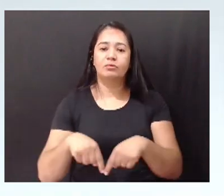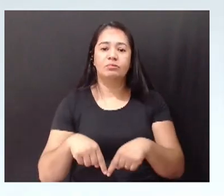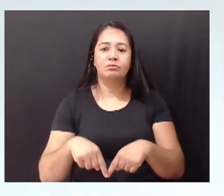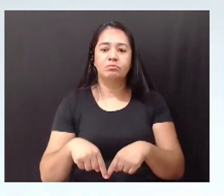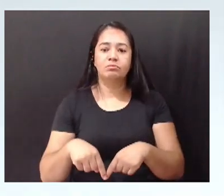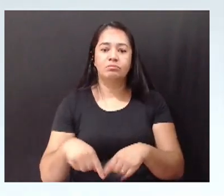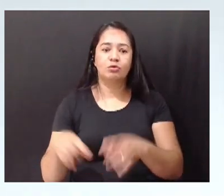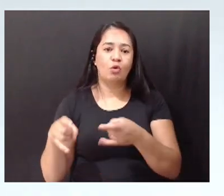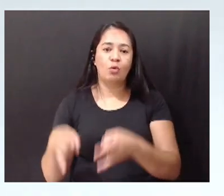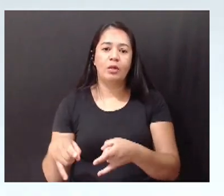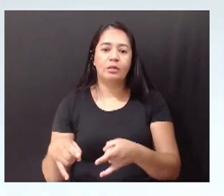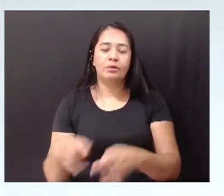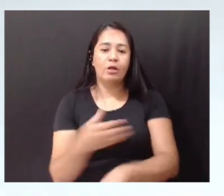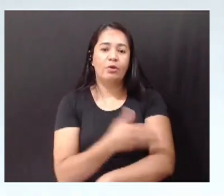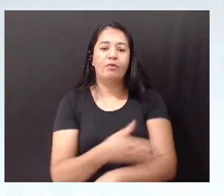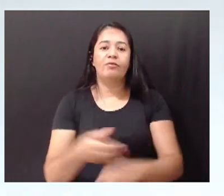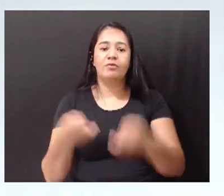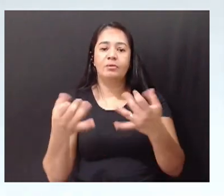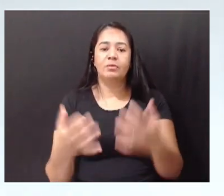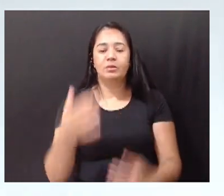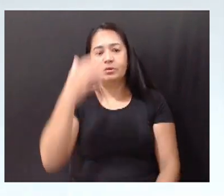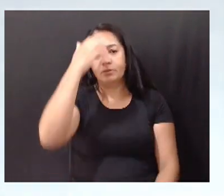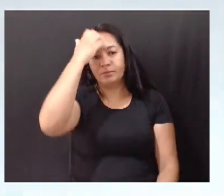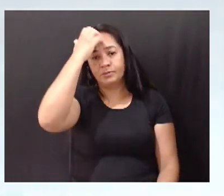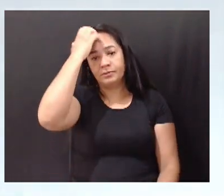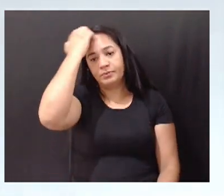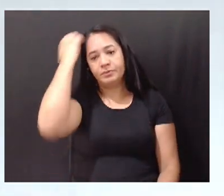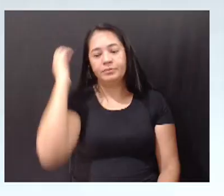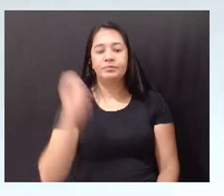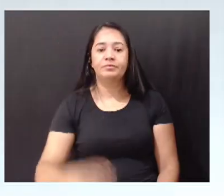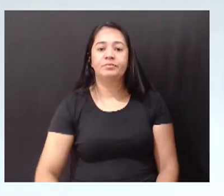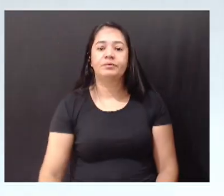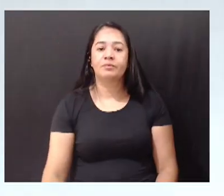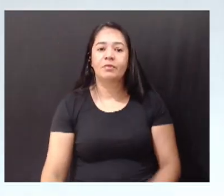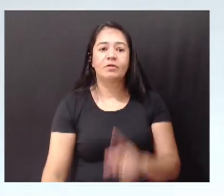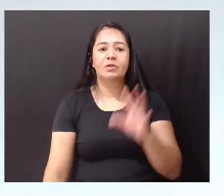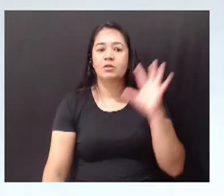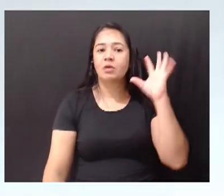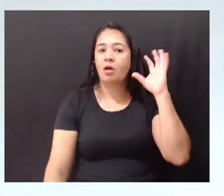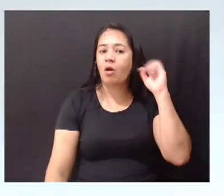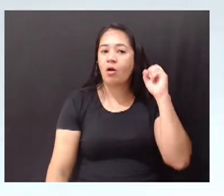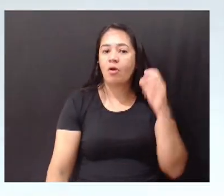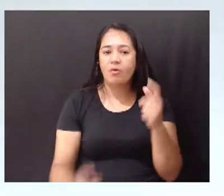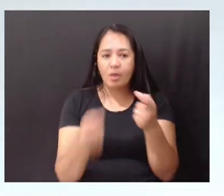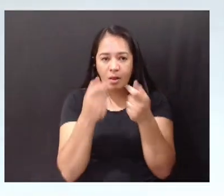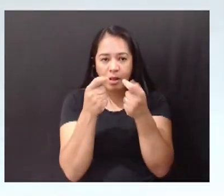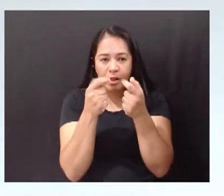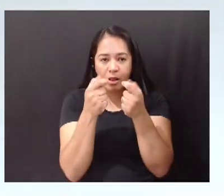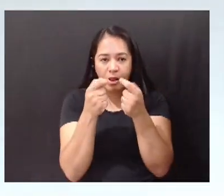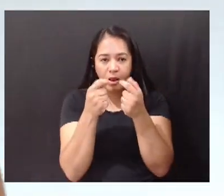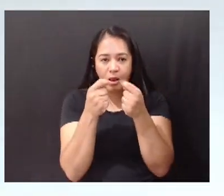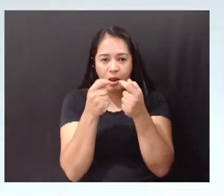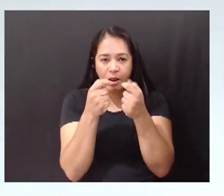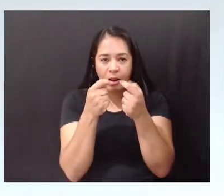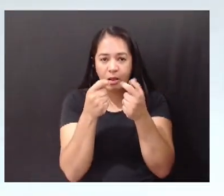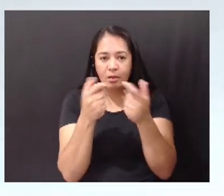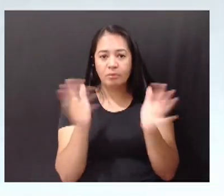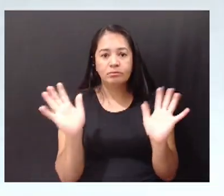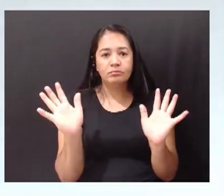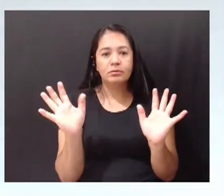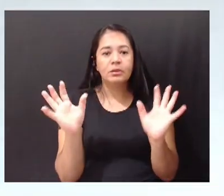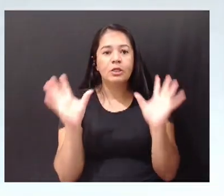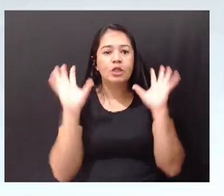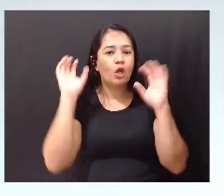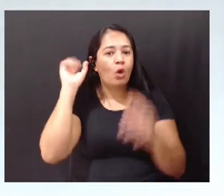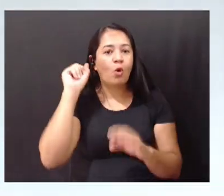costumo dizer que você chega nesse ambiente familiar, você só ouve os dedos das telas. Não houve essa relação,